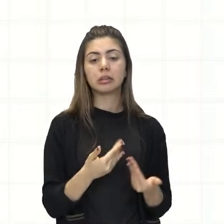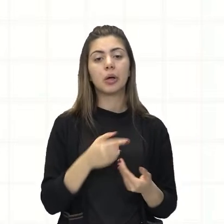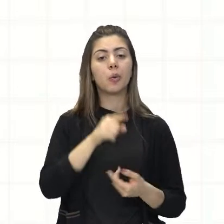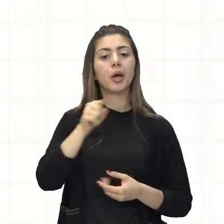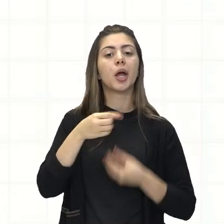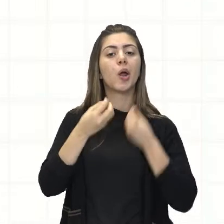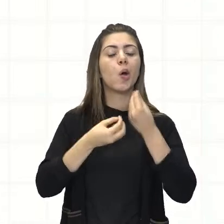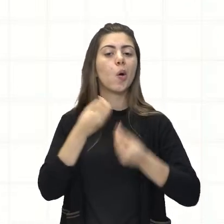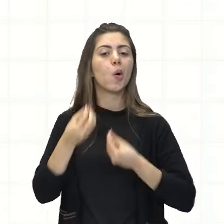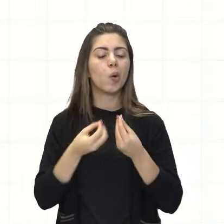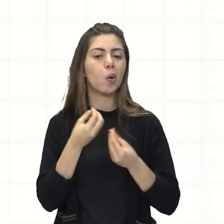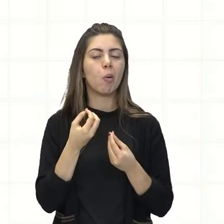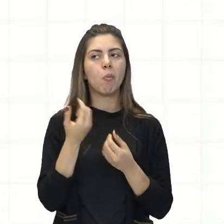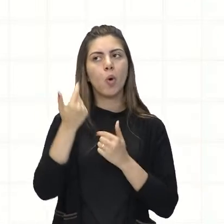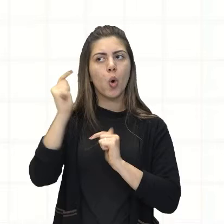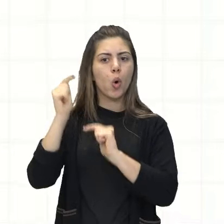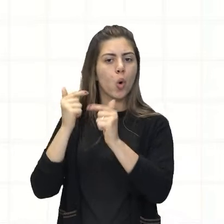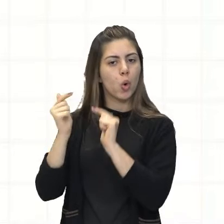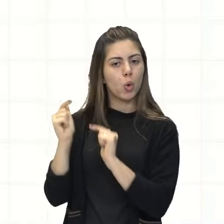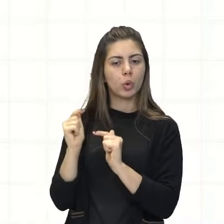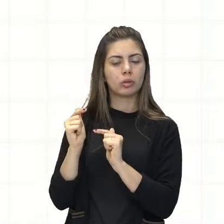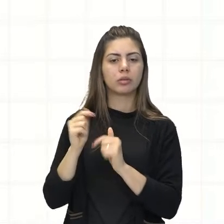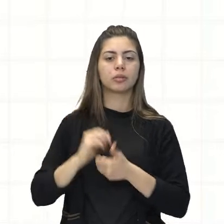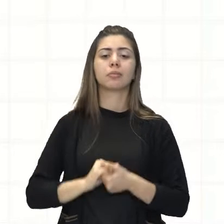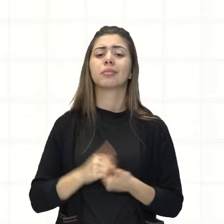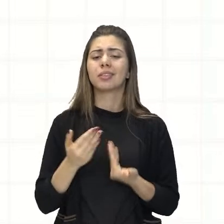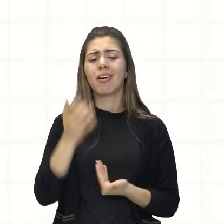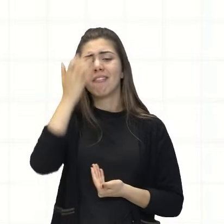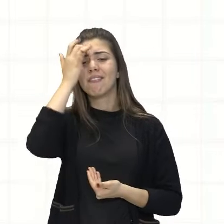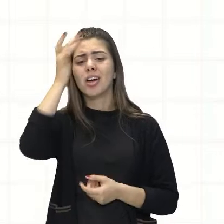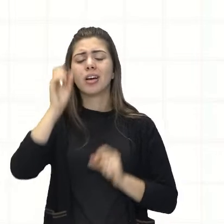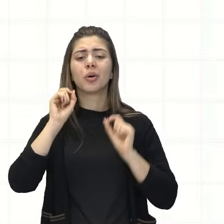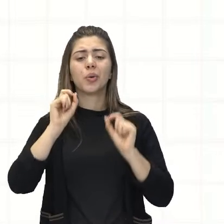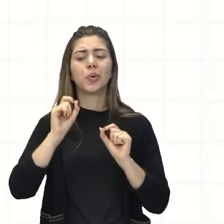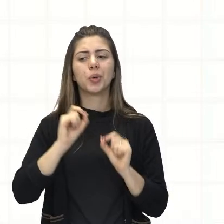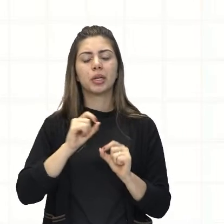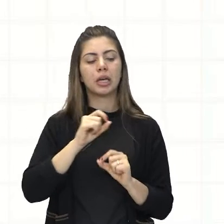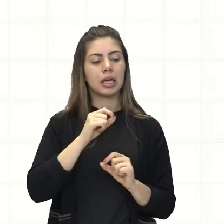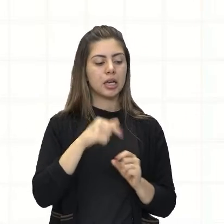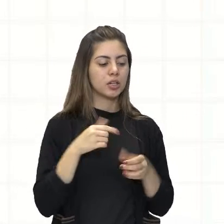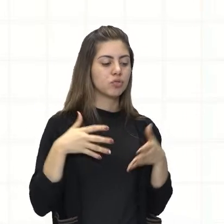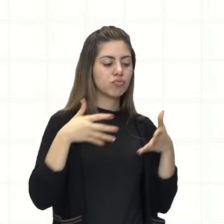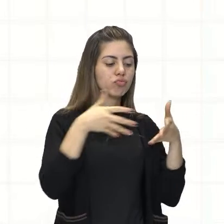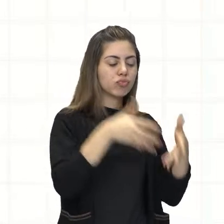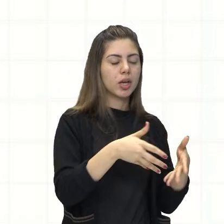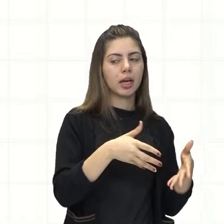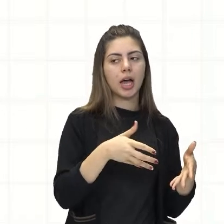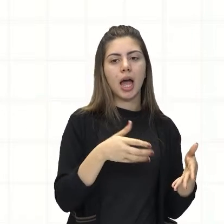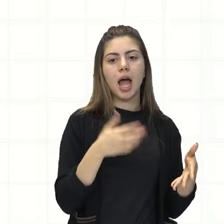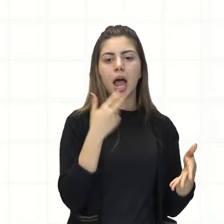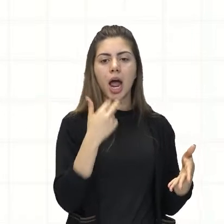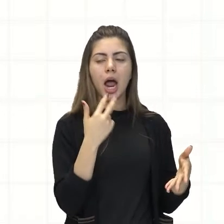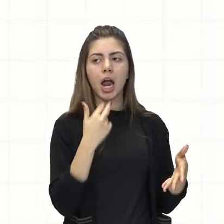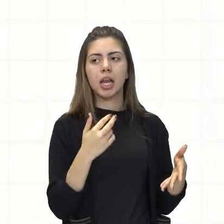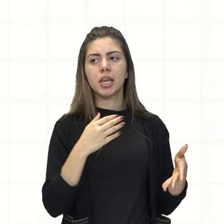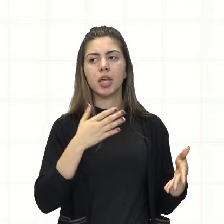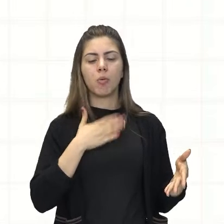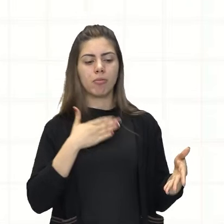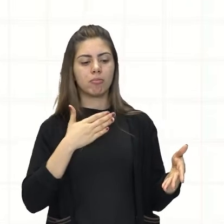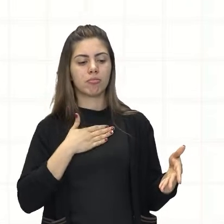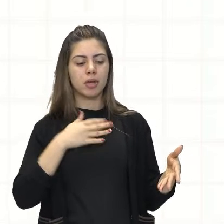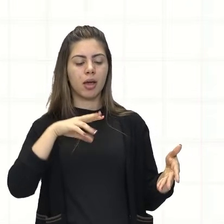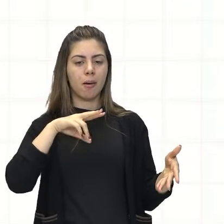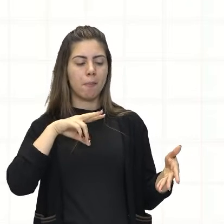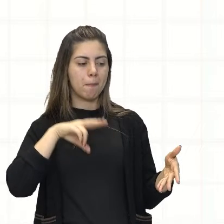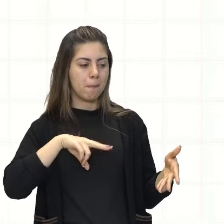de demais troncos linguísticos. Então, é mais fácil para essa dominação fazer com que os